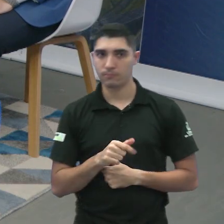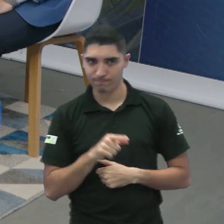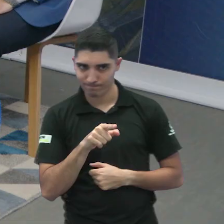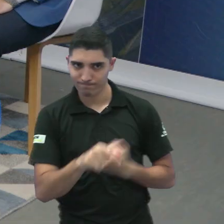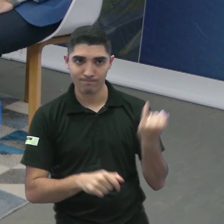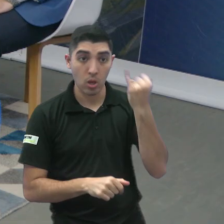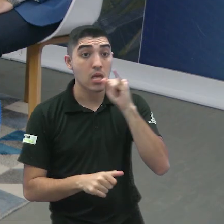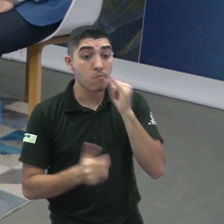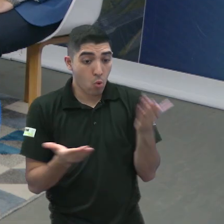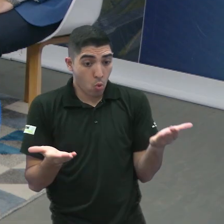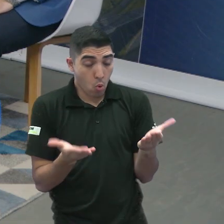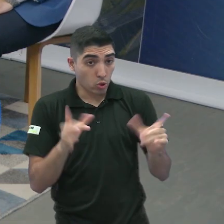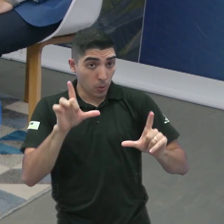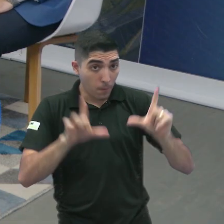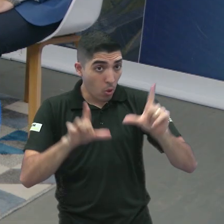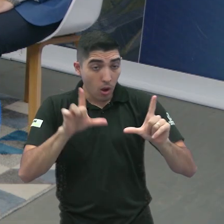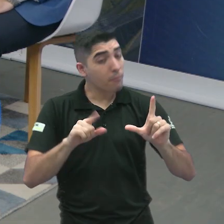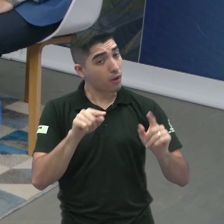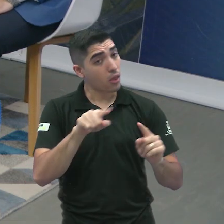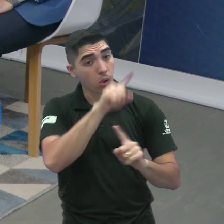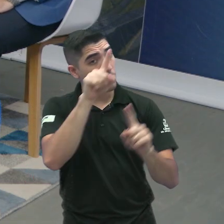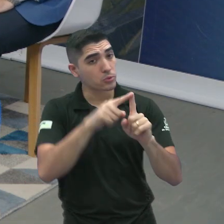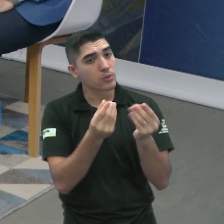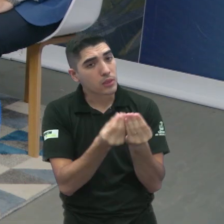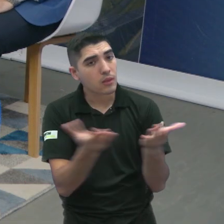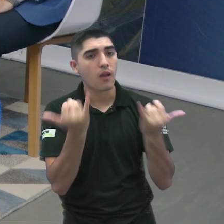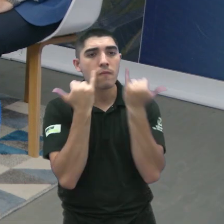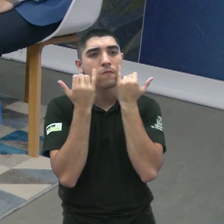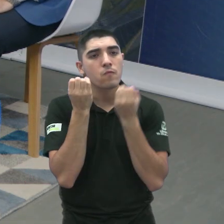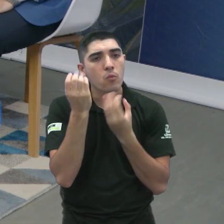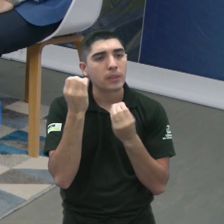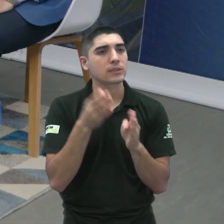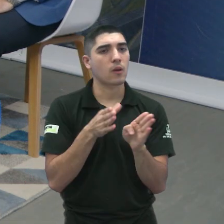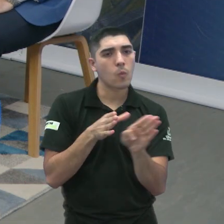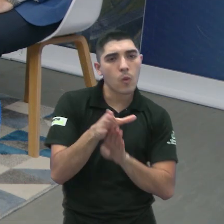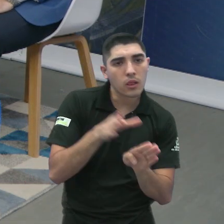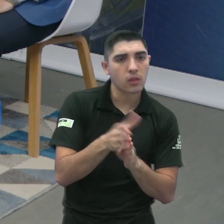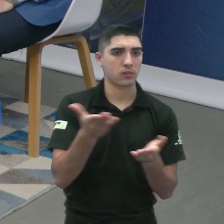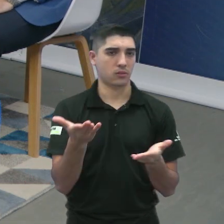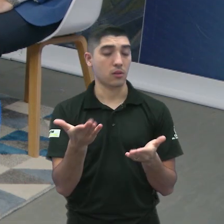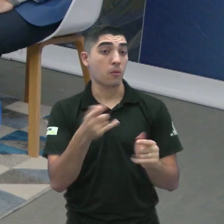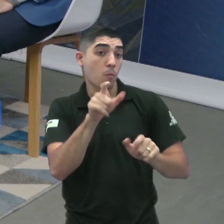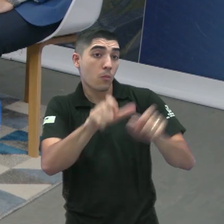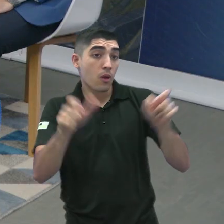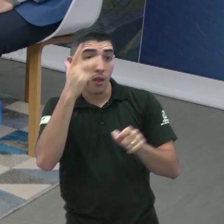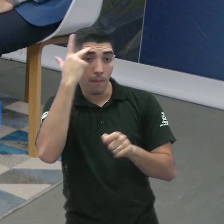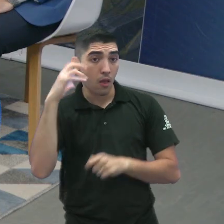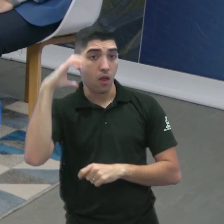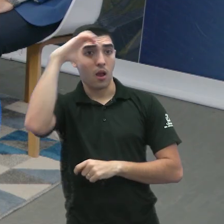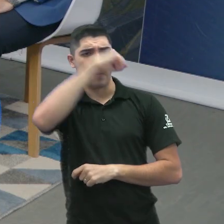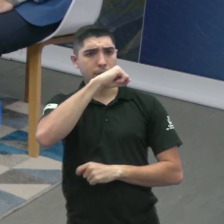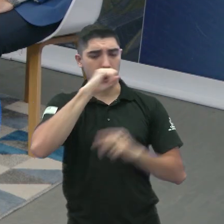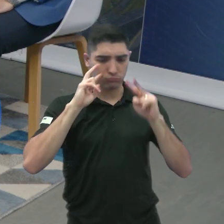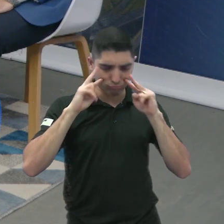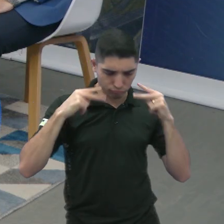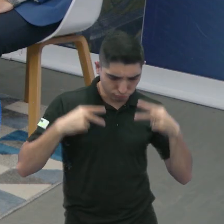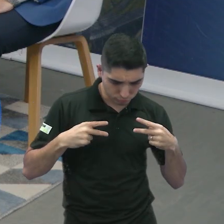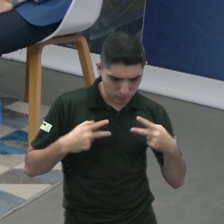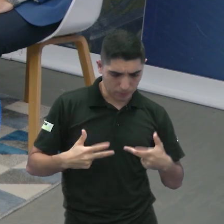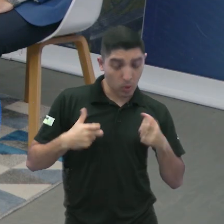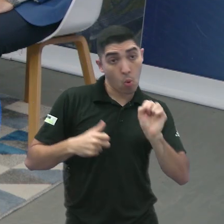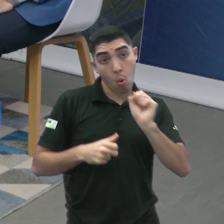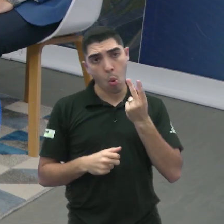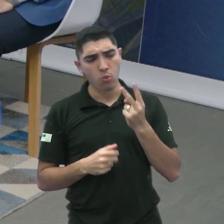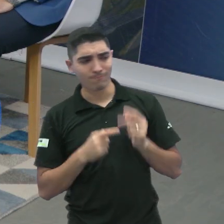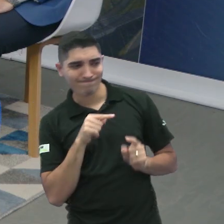Esse programa, por exemplo, é nesse sentido, de informar, de orientar, de salientar as pessoas que se olhem ou olhem para